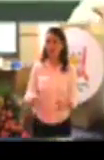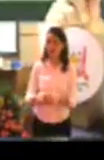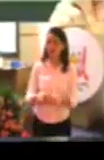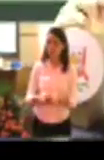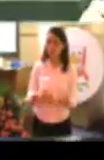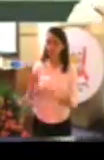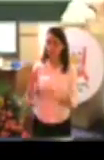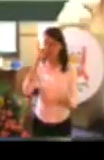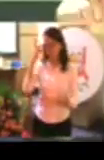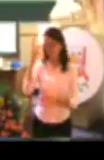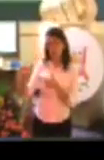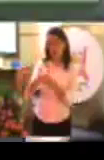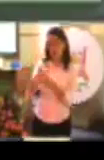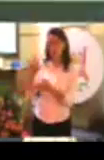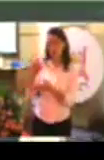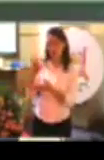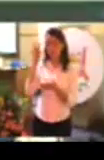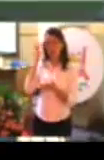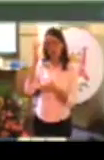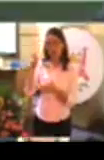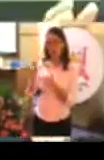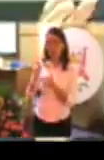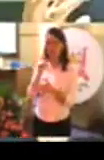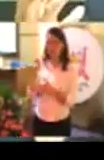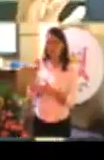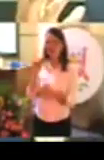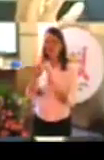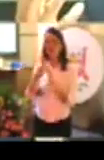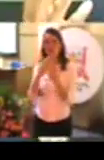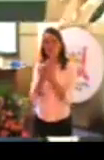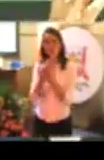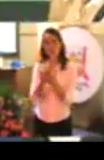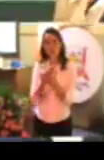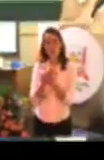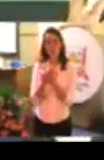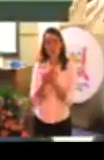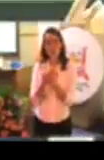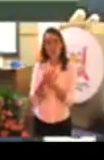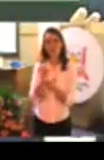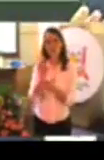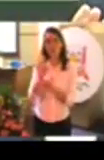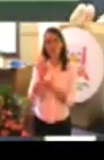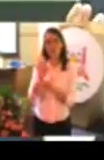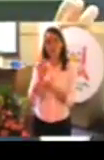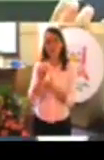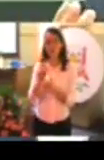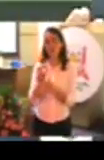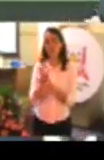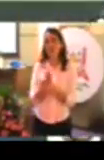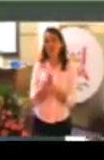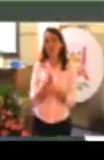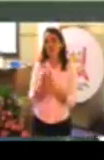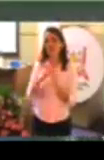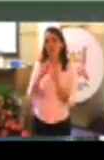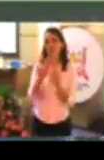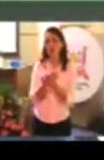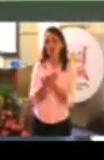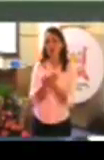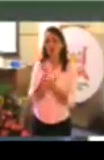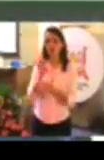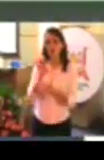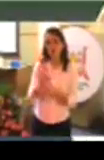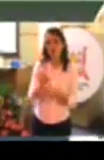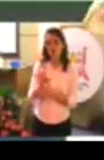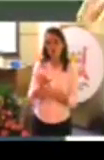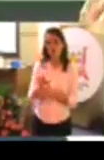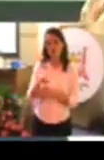Alguém perguntou, um jornalista, se a escola seria estática, se ela iria funcionar